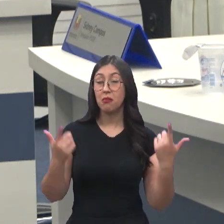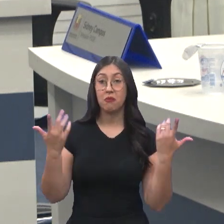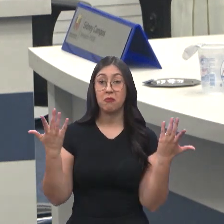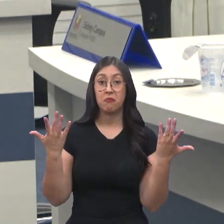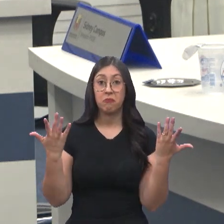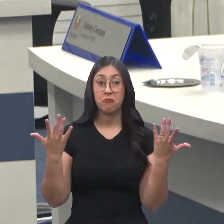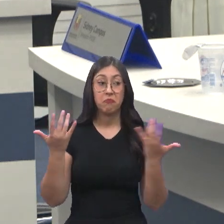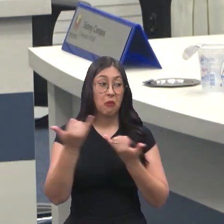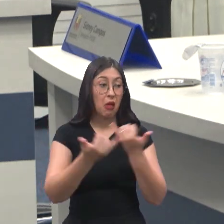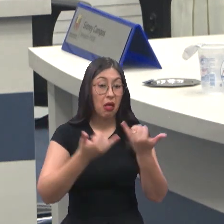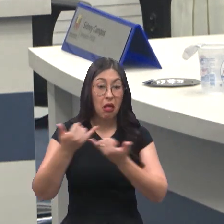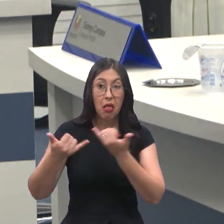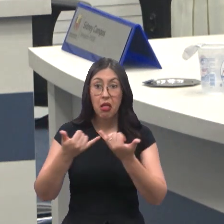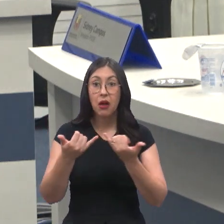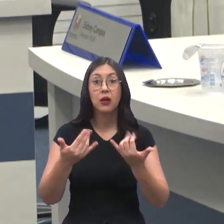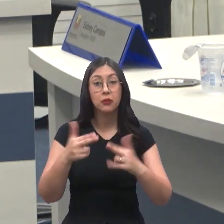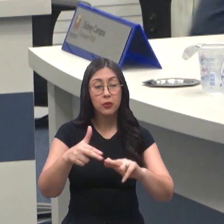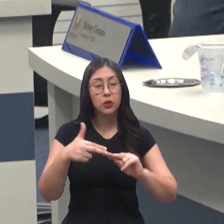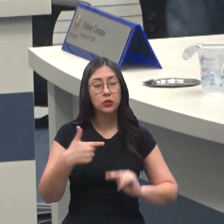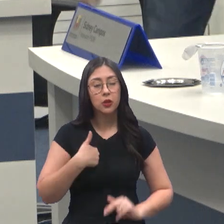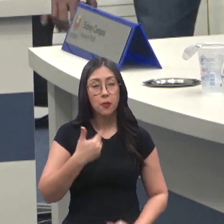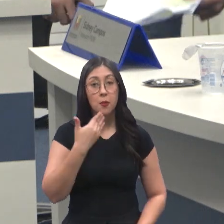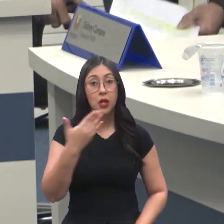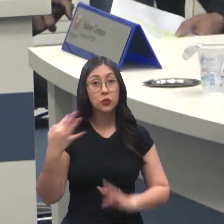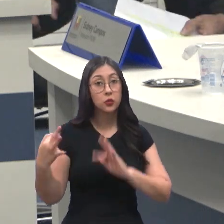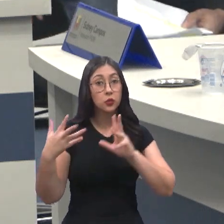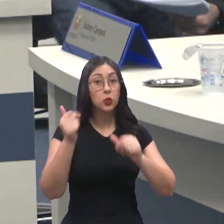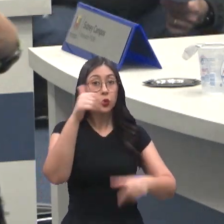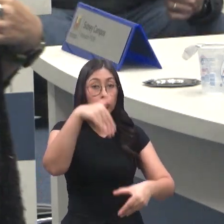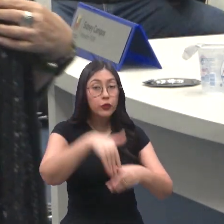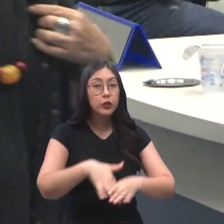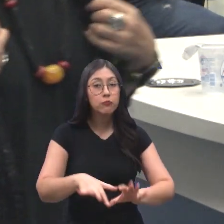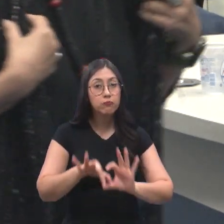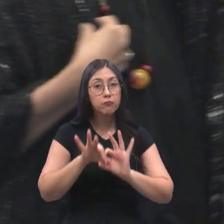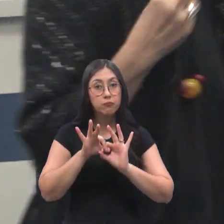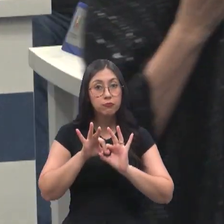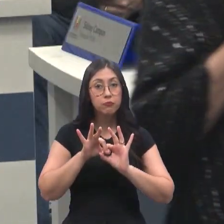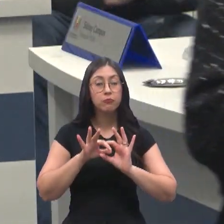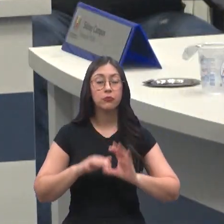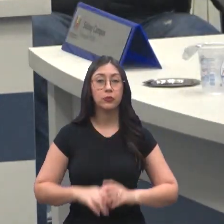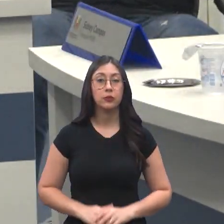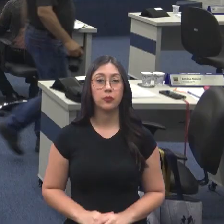eu peço a votação por unanimidade nesse requerimento.